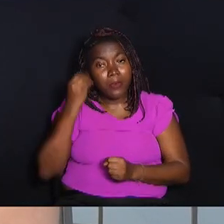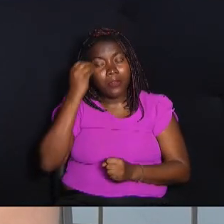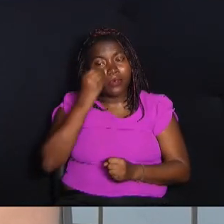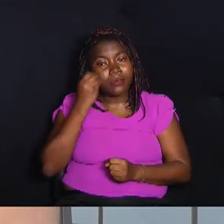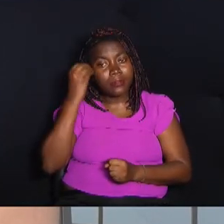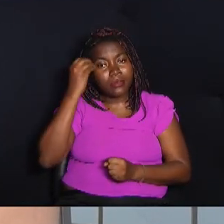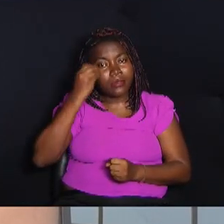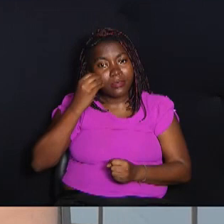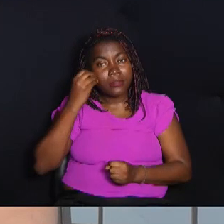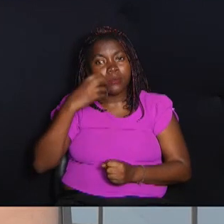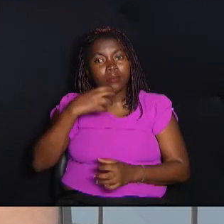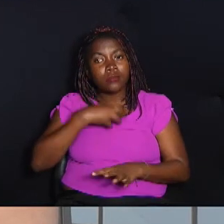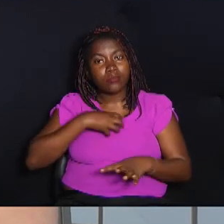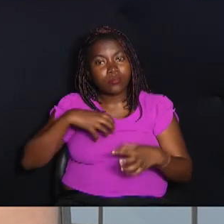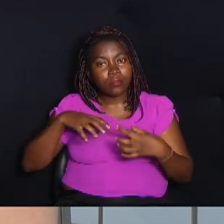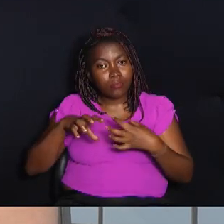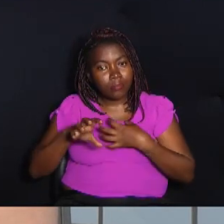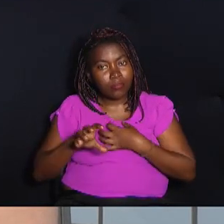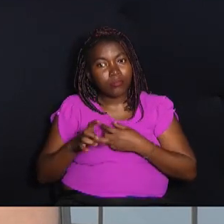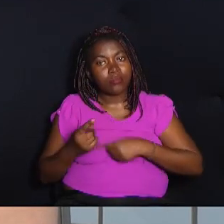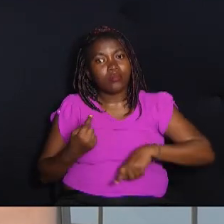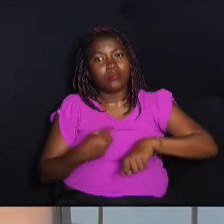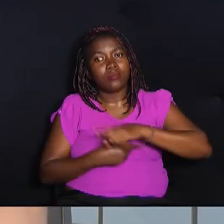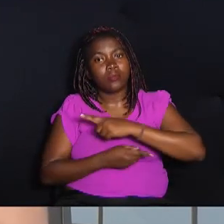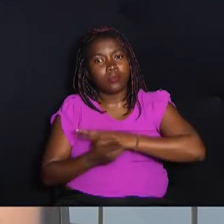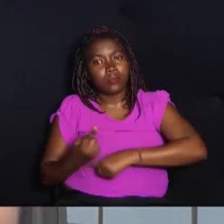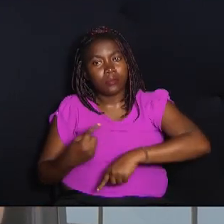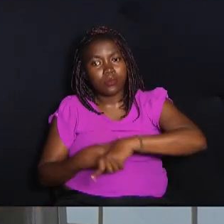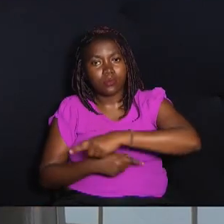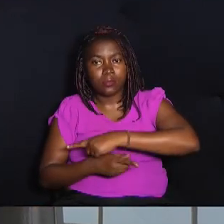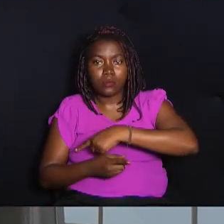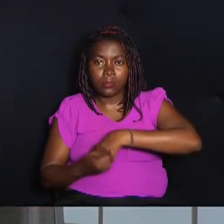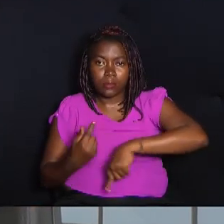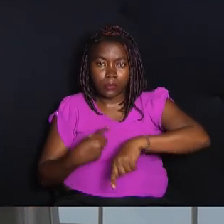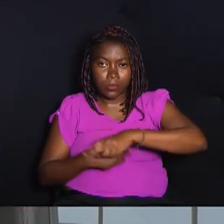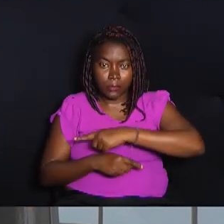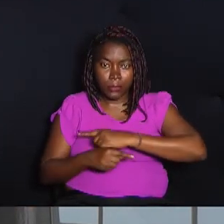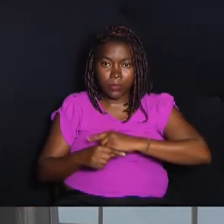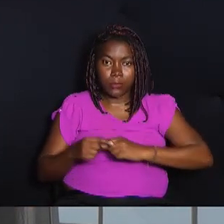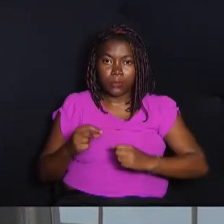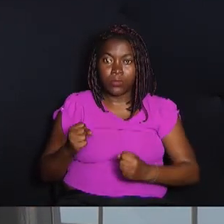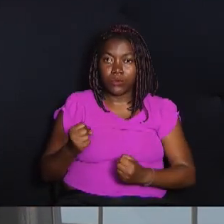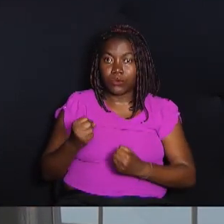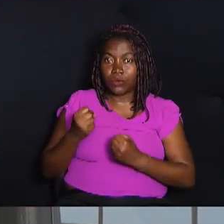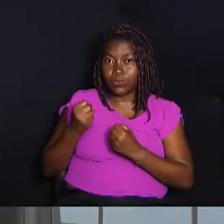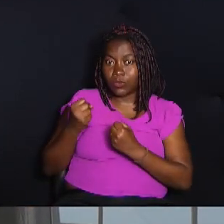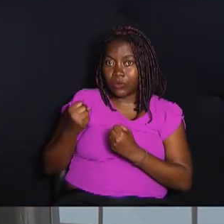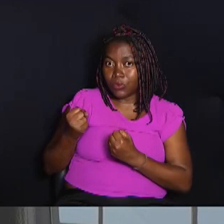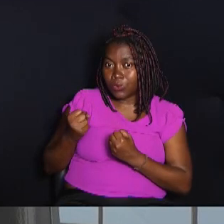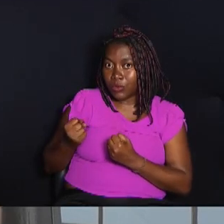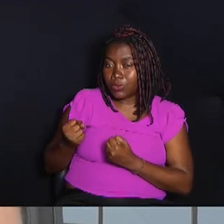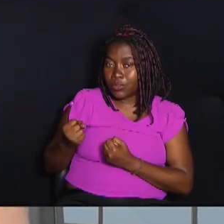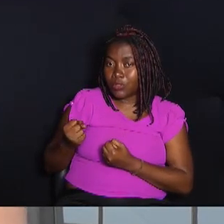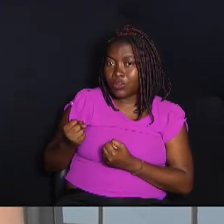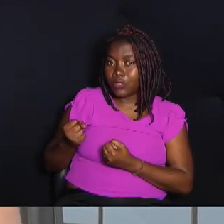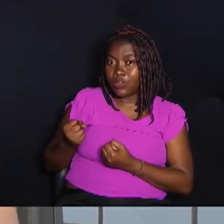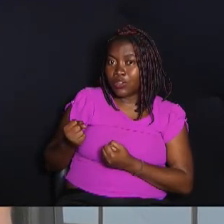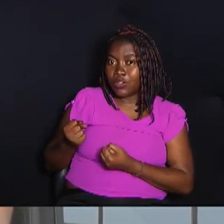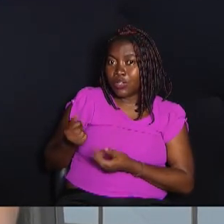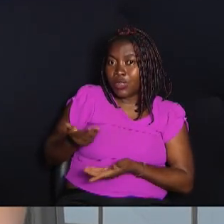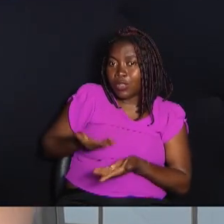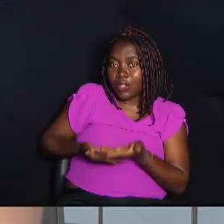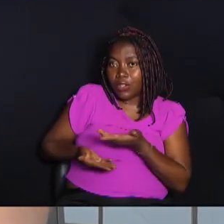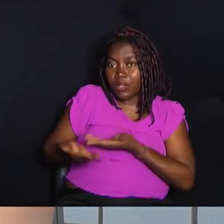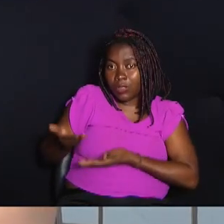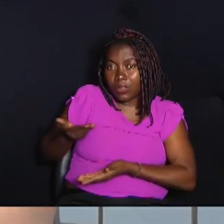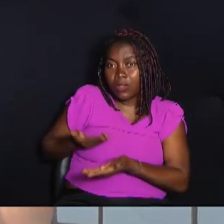a empatia, a solidariedade, o poder de compartilhar alguma coisa